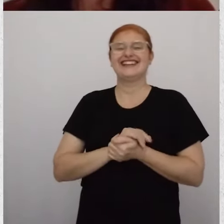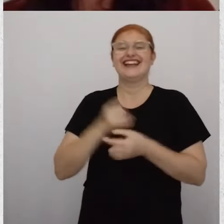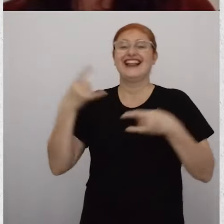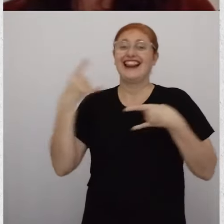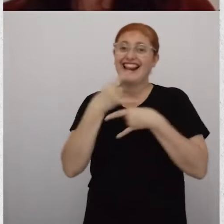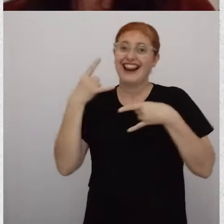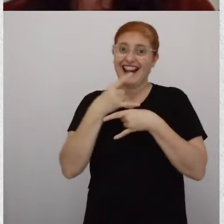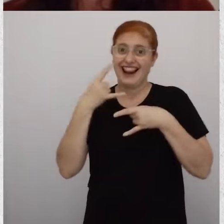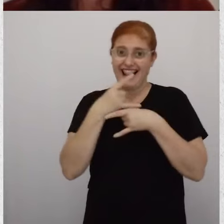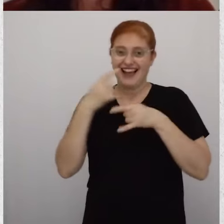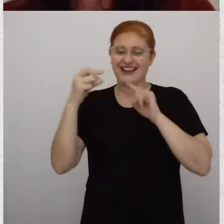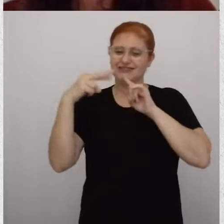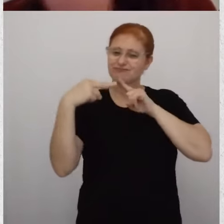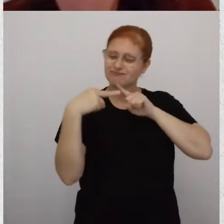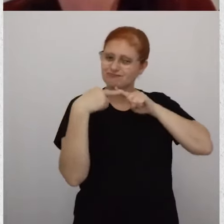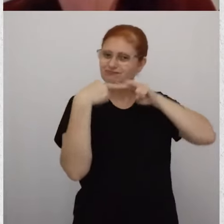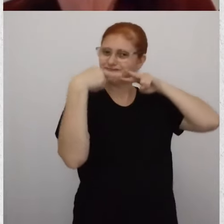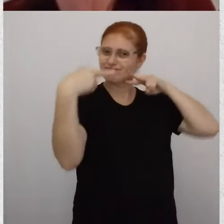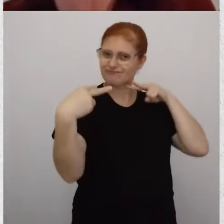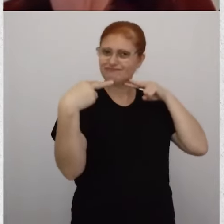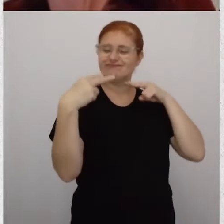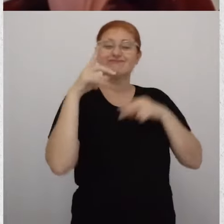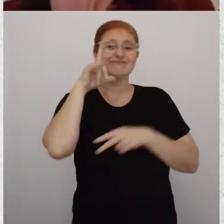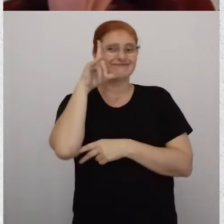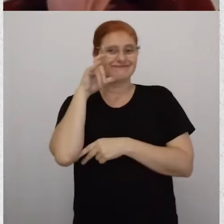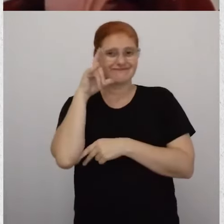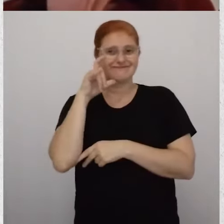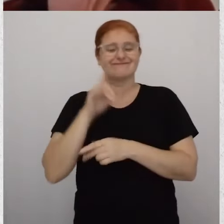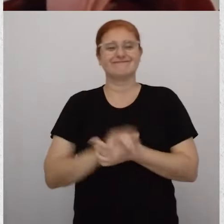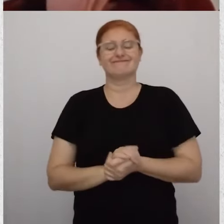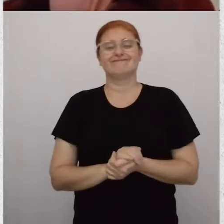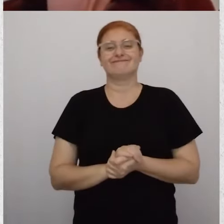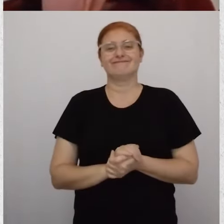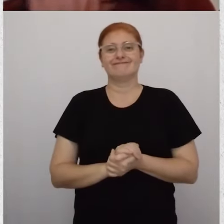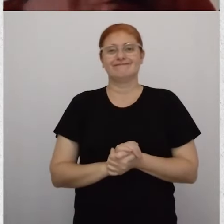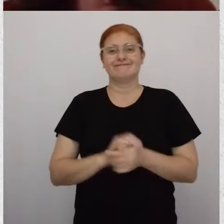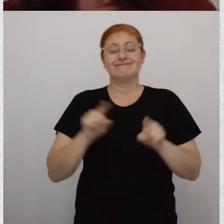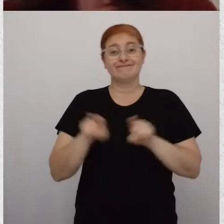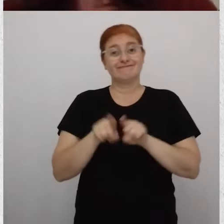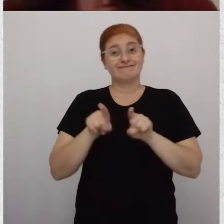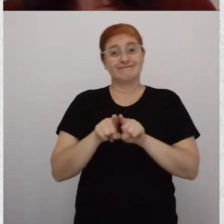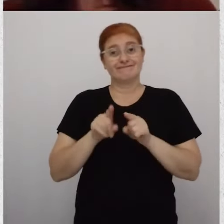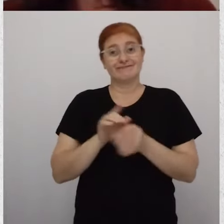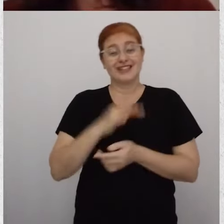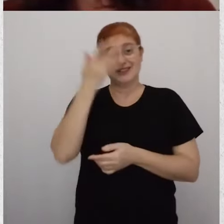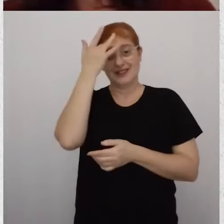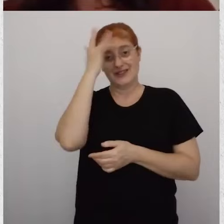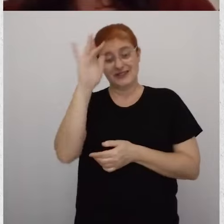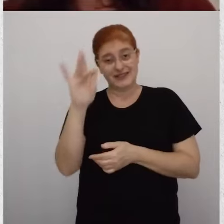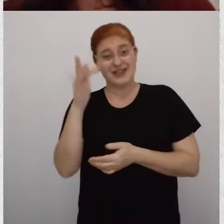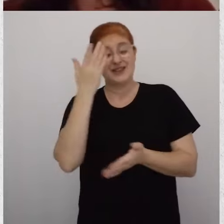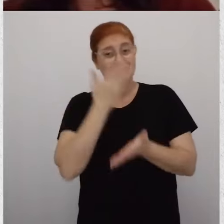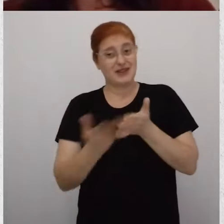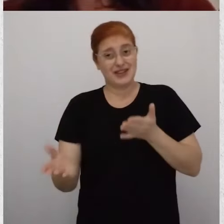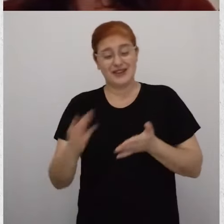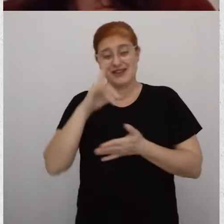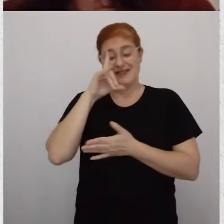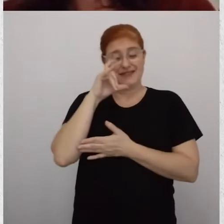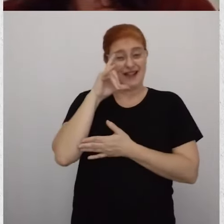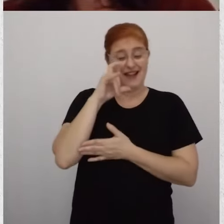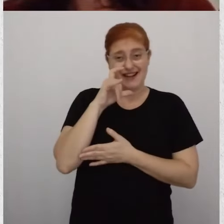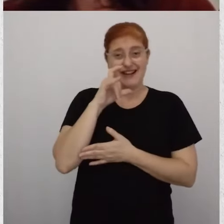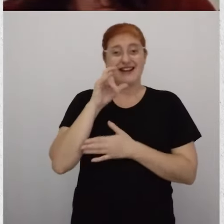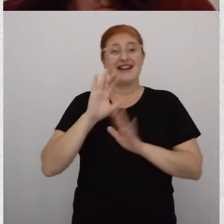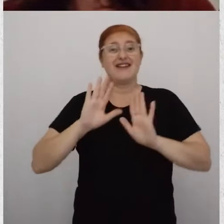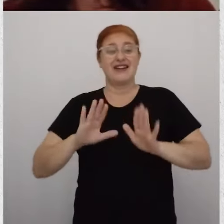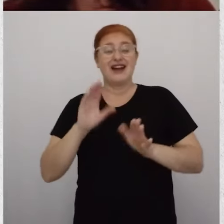vivo pelo Instagram. E eu ainda perdi, não sei se fui eu, se foi ela, se foi o Instagram, não sei,